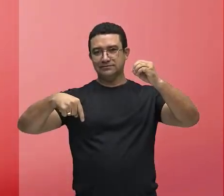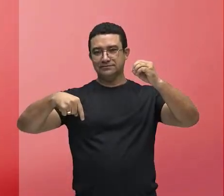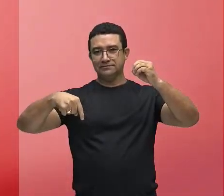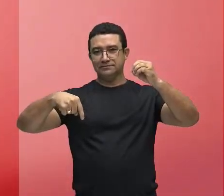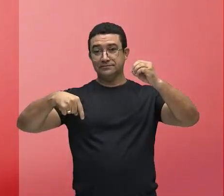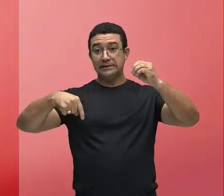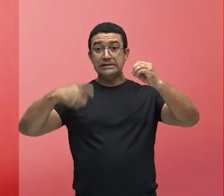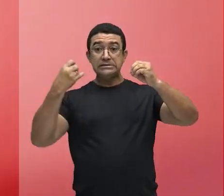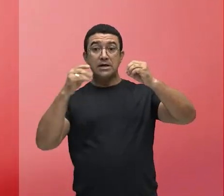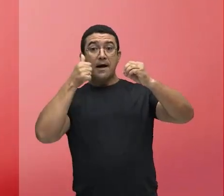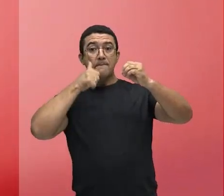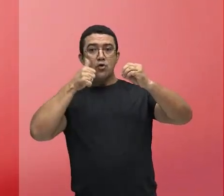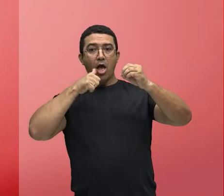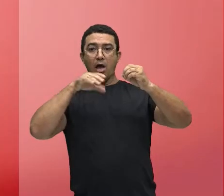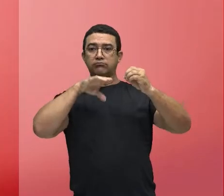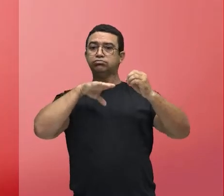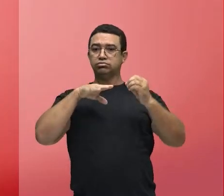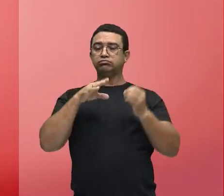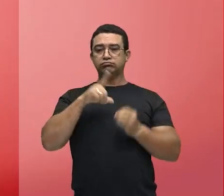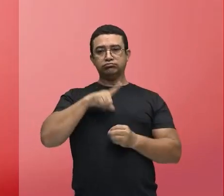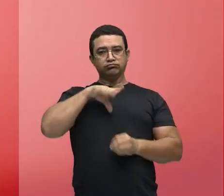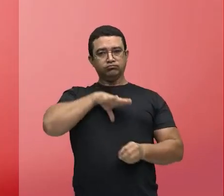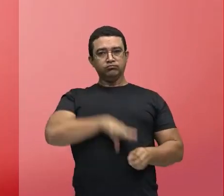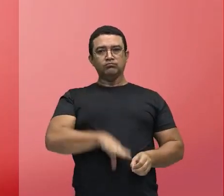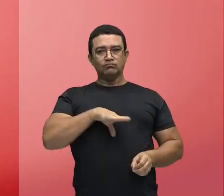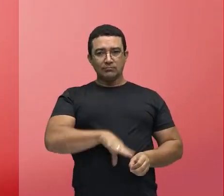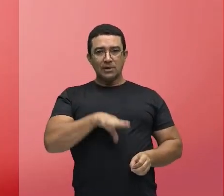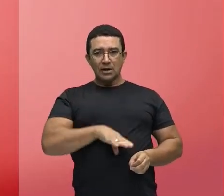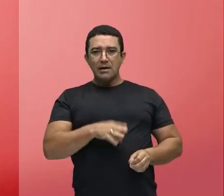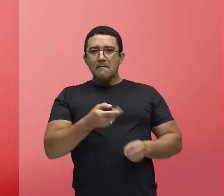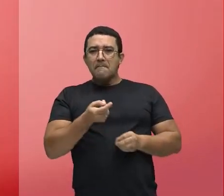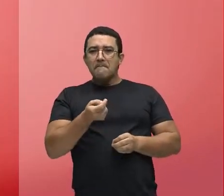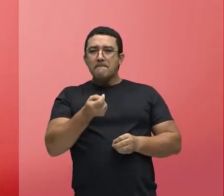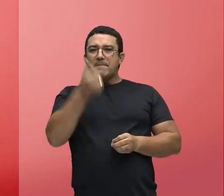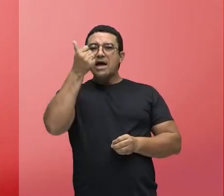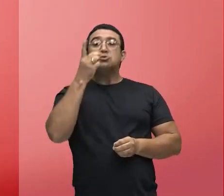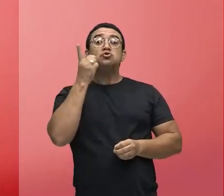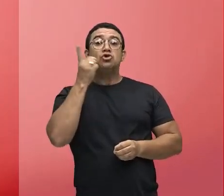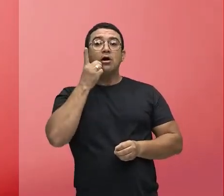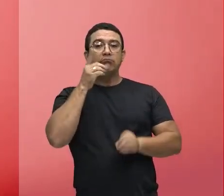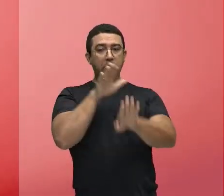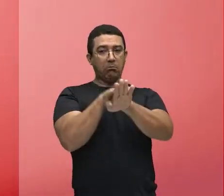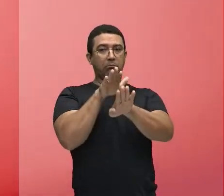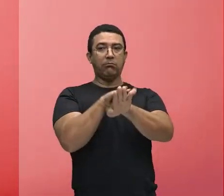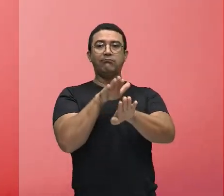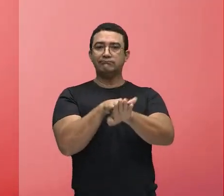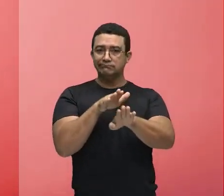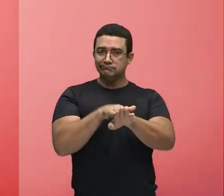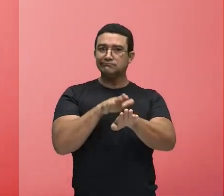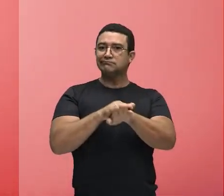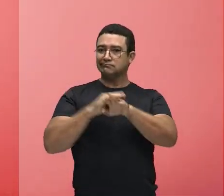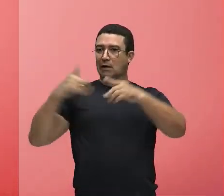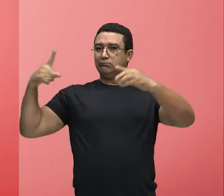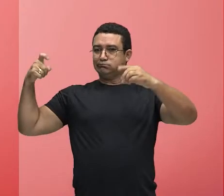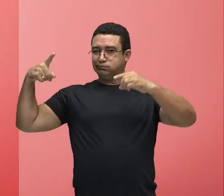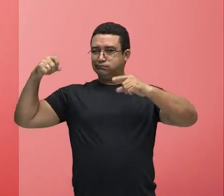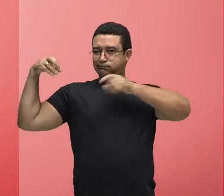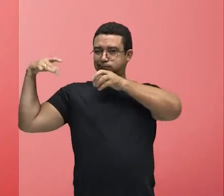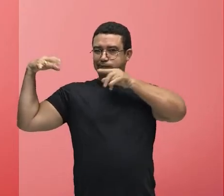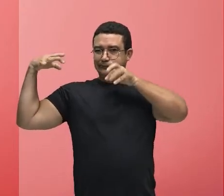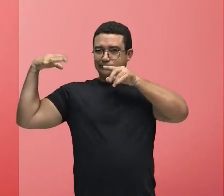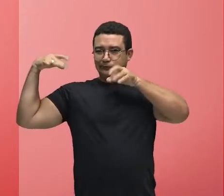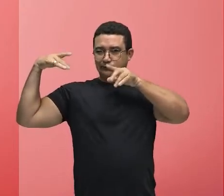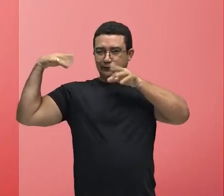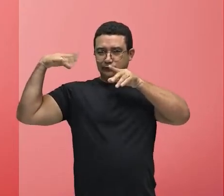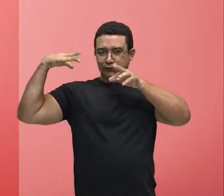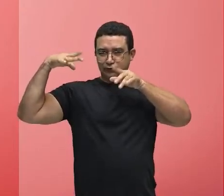Se a mulher ovulou ou ovular próximo do dia da relação sexual, um pequeno número de espermatozoides